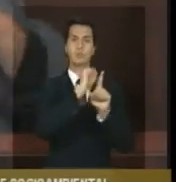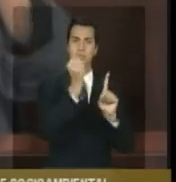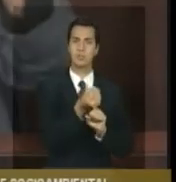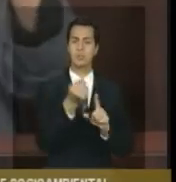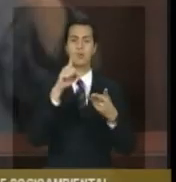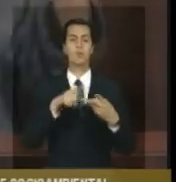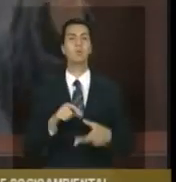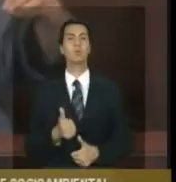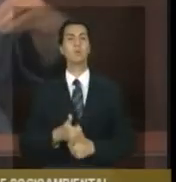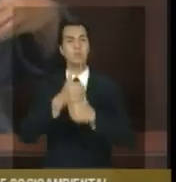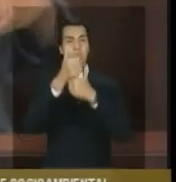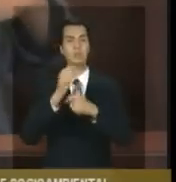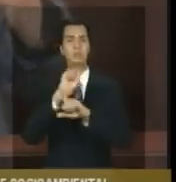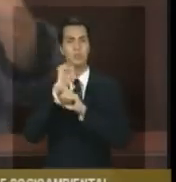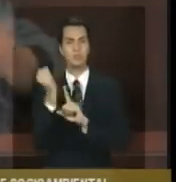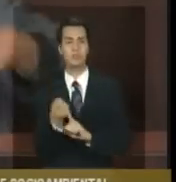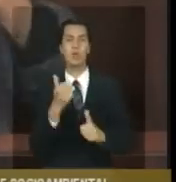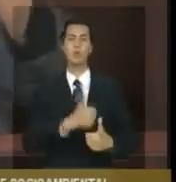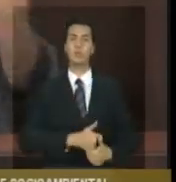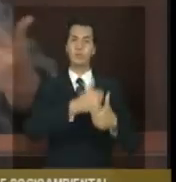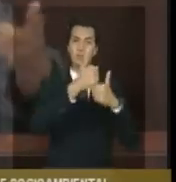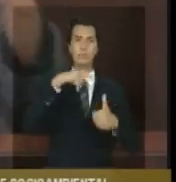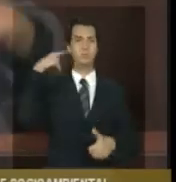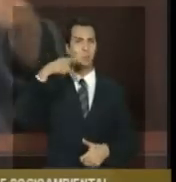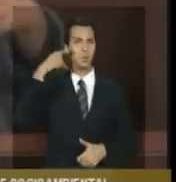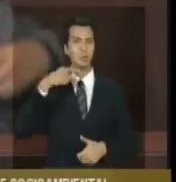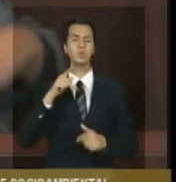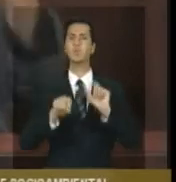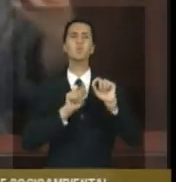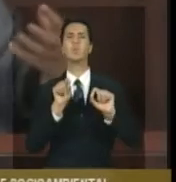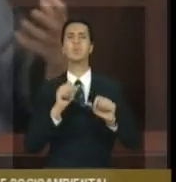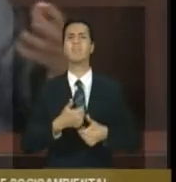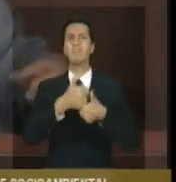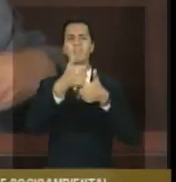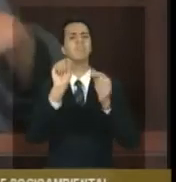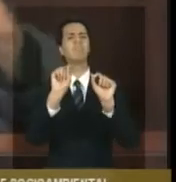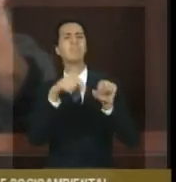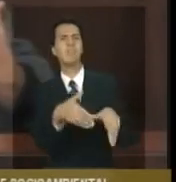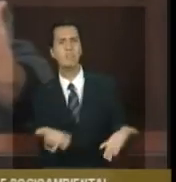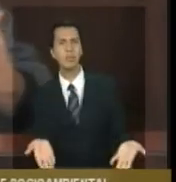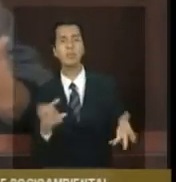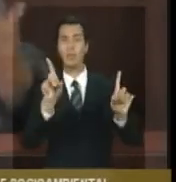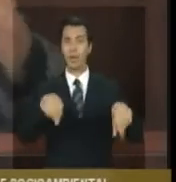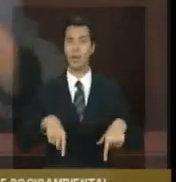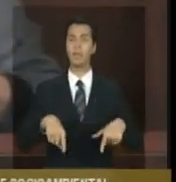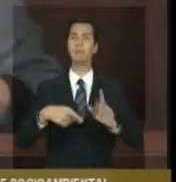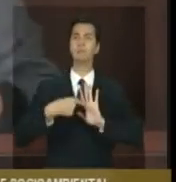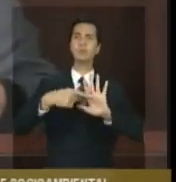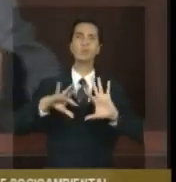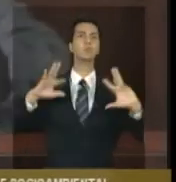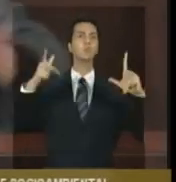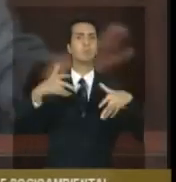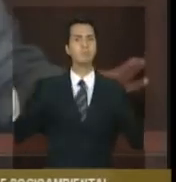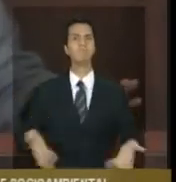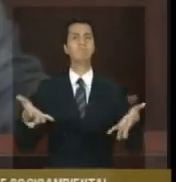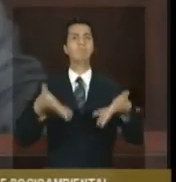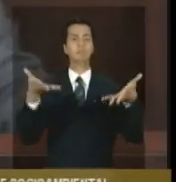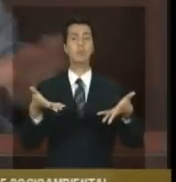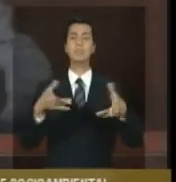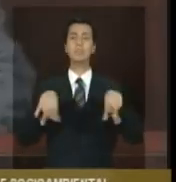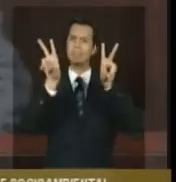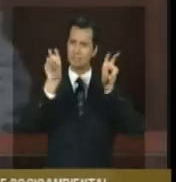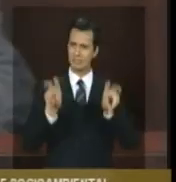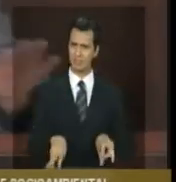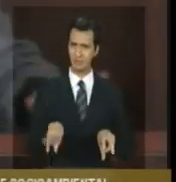econômico, e chama liderança como a expressão de todos em torno de buscar novos modelos e nova mobilização, esses temas estarão em